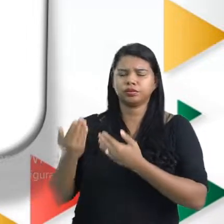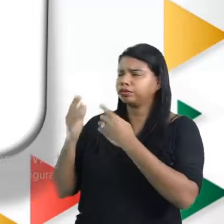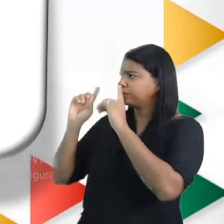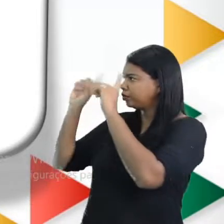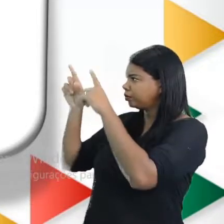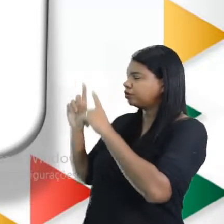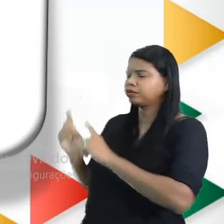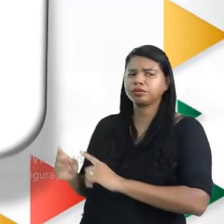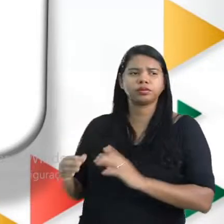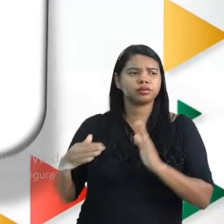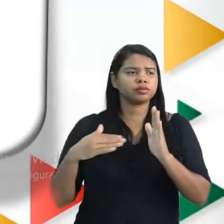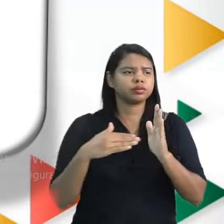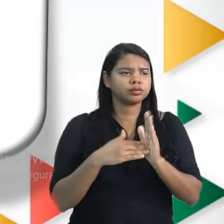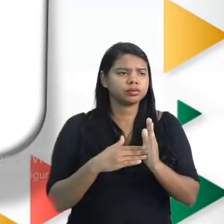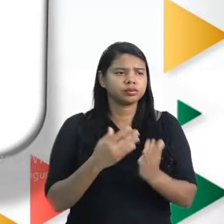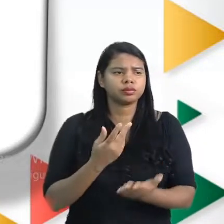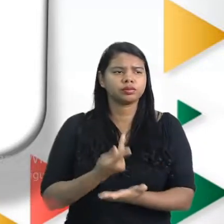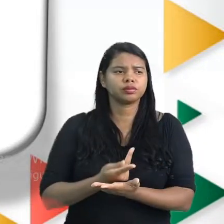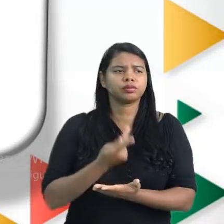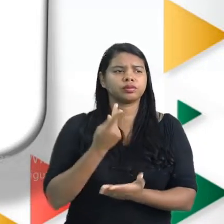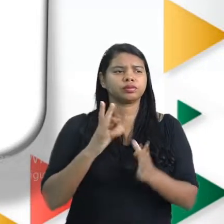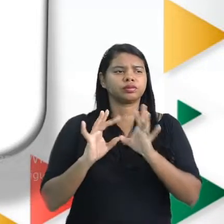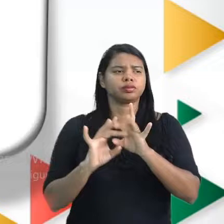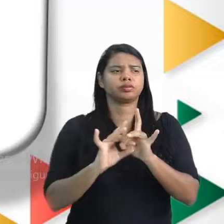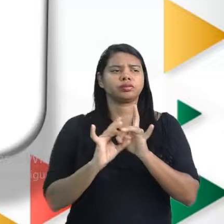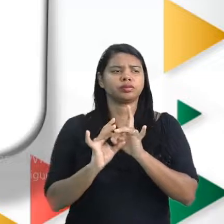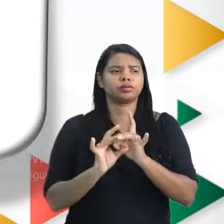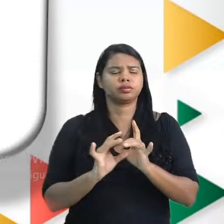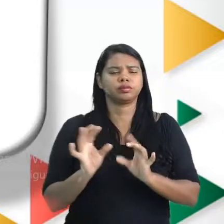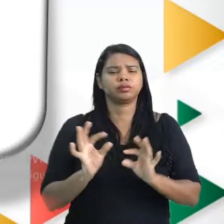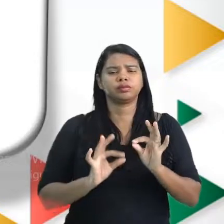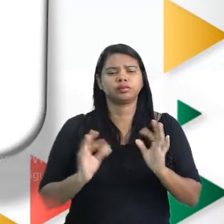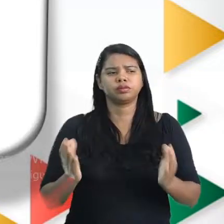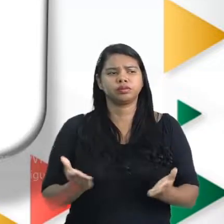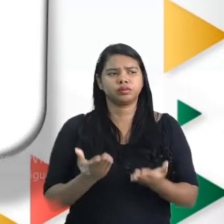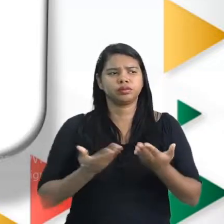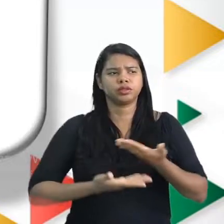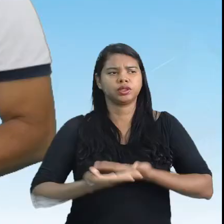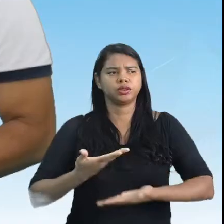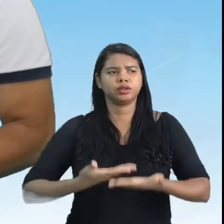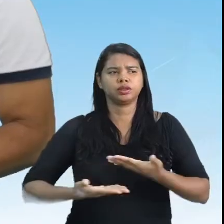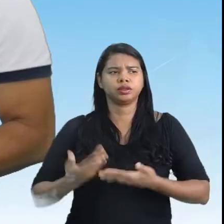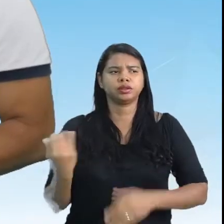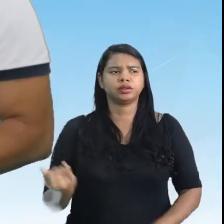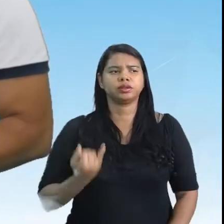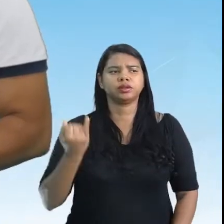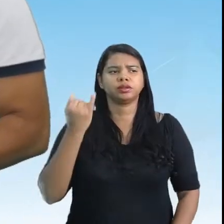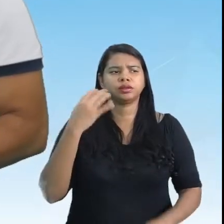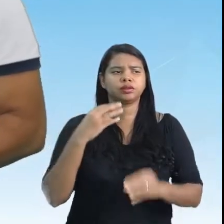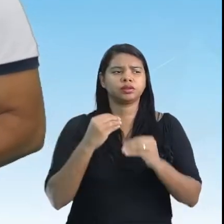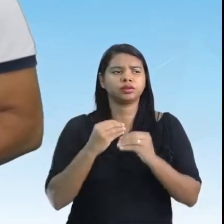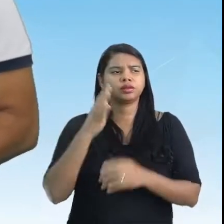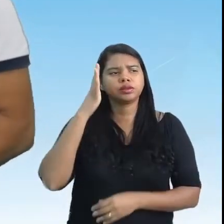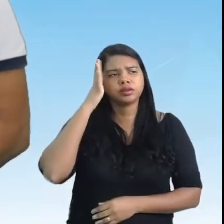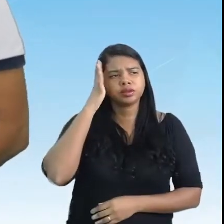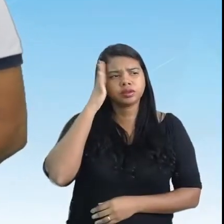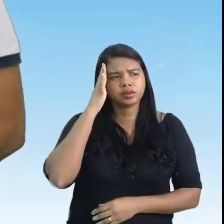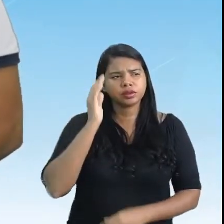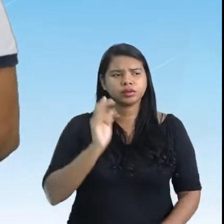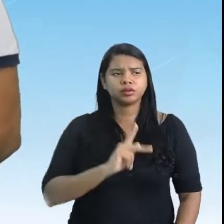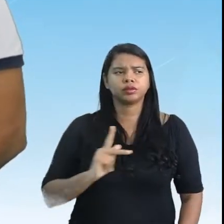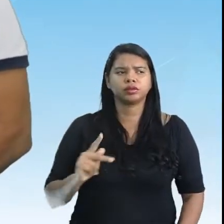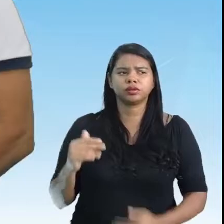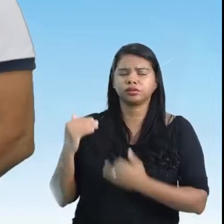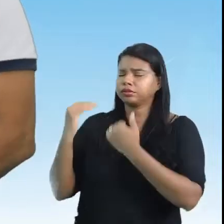último ponto, ações conjuntas. Ações conjuntas. Então é importante salientar que o professor aqui hoje